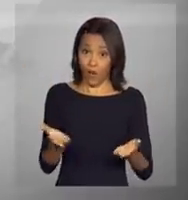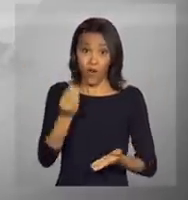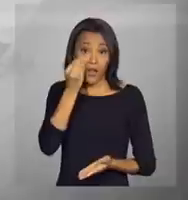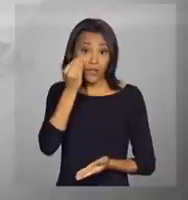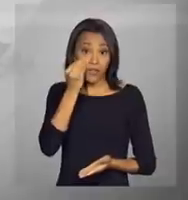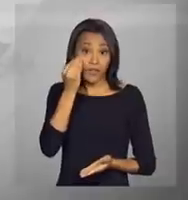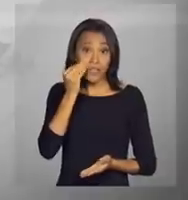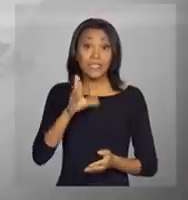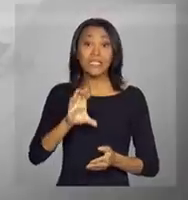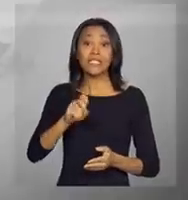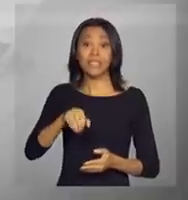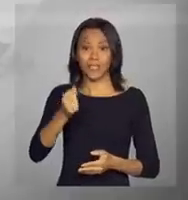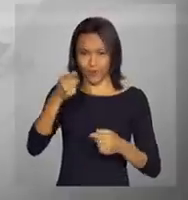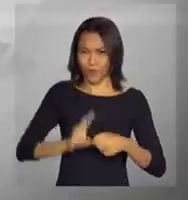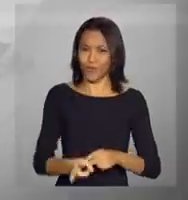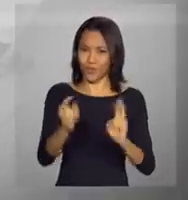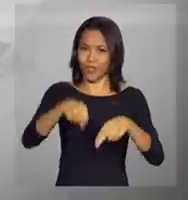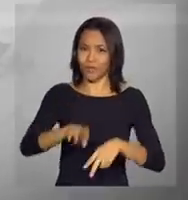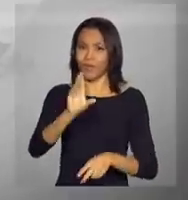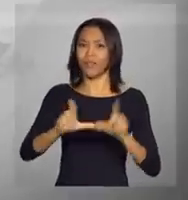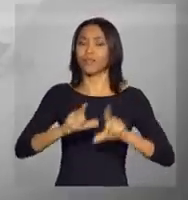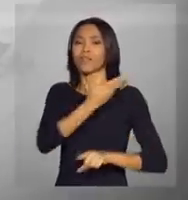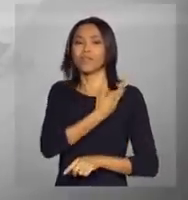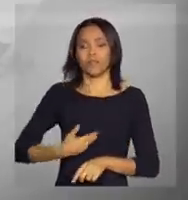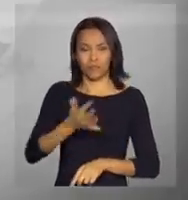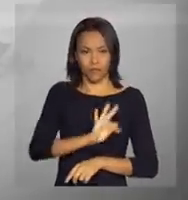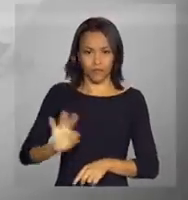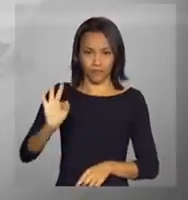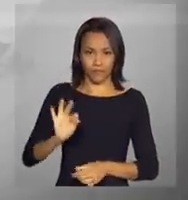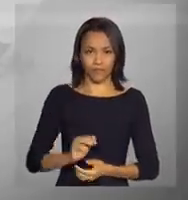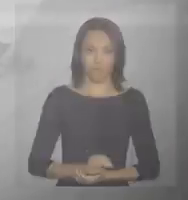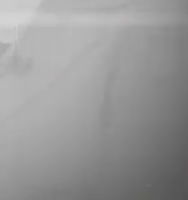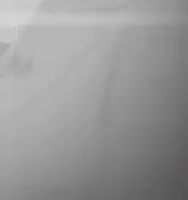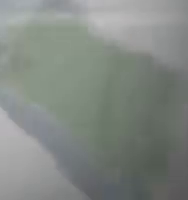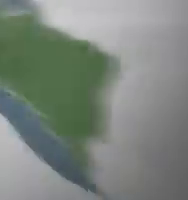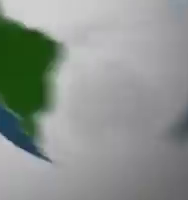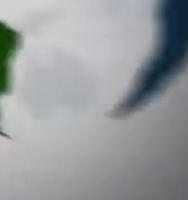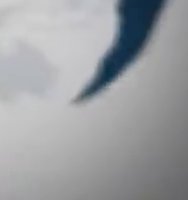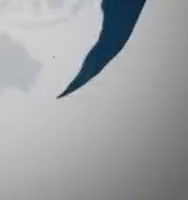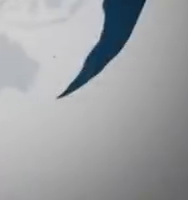com cenas do Brasil continue na NBR a TV do Governo Federal